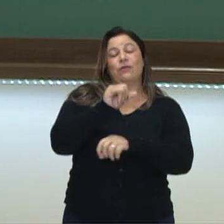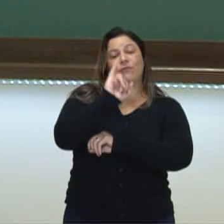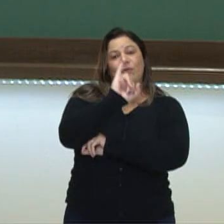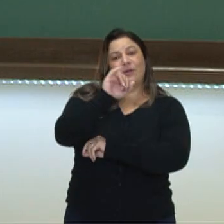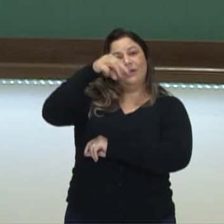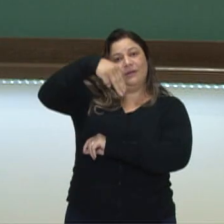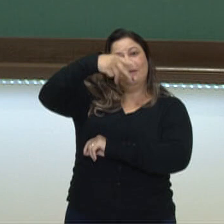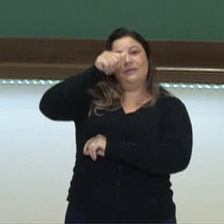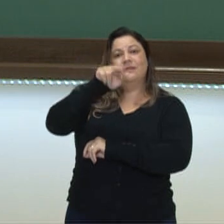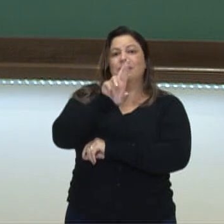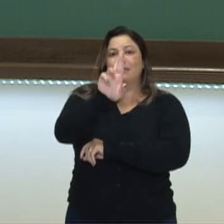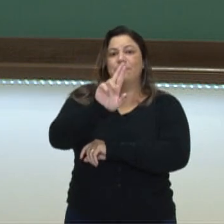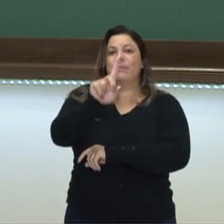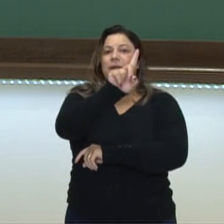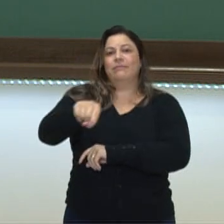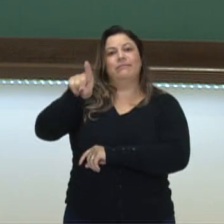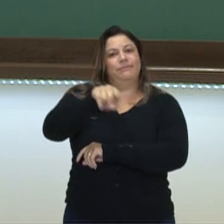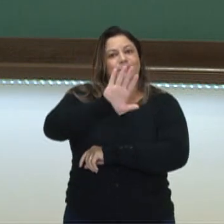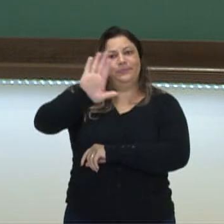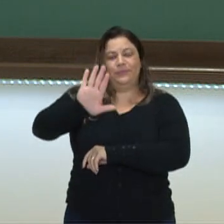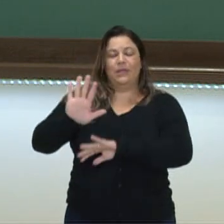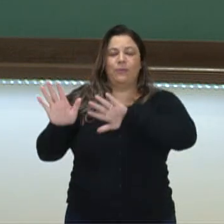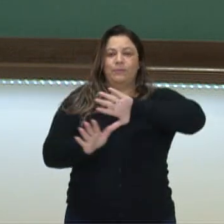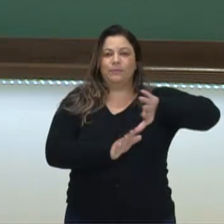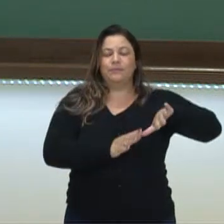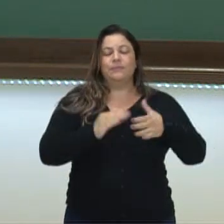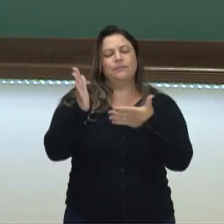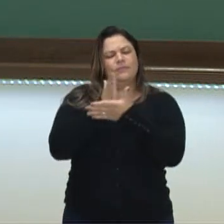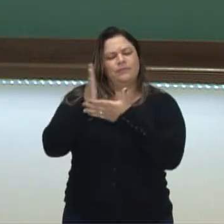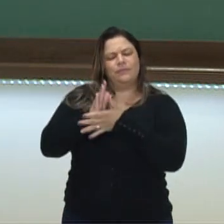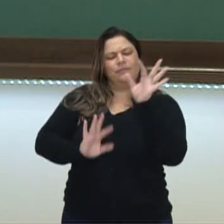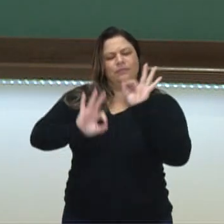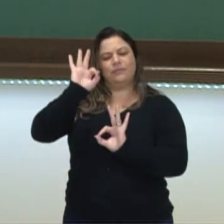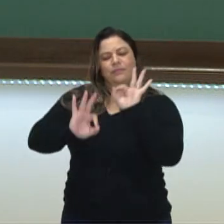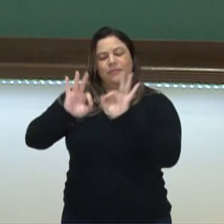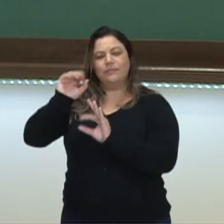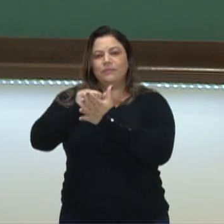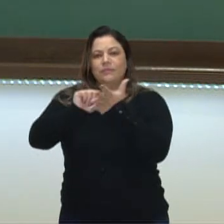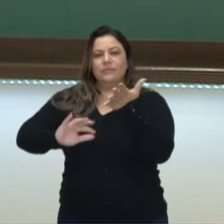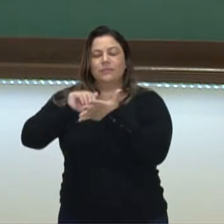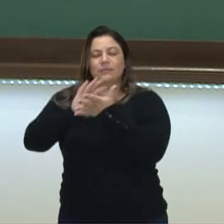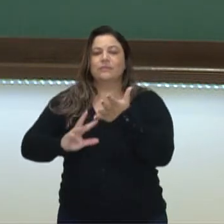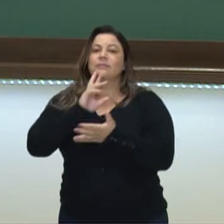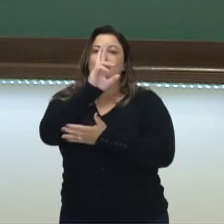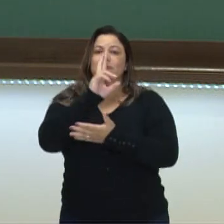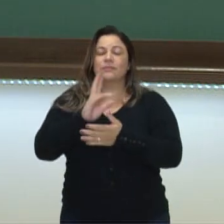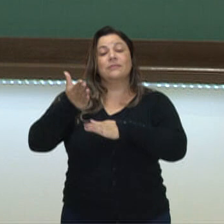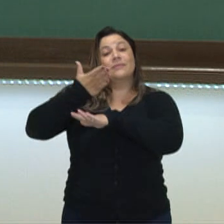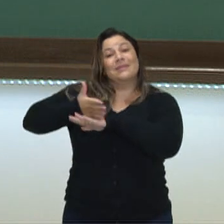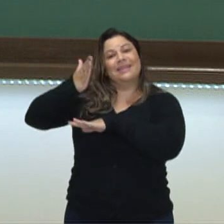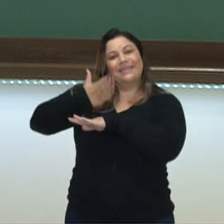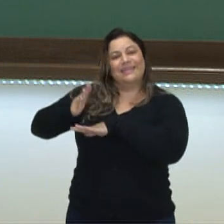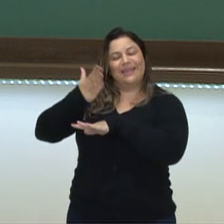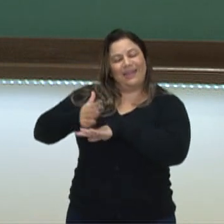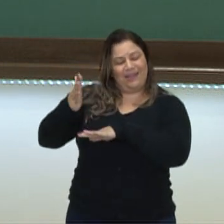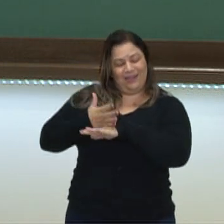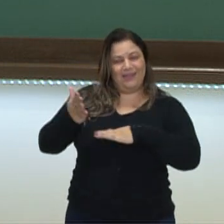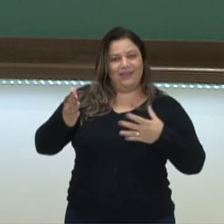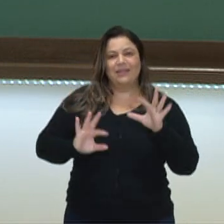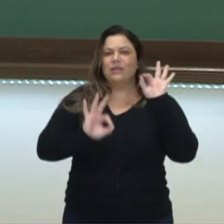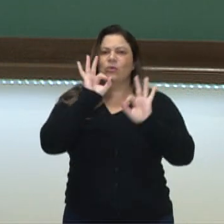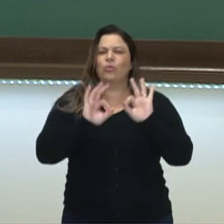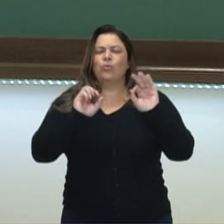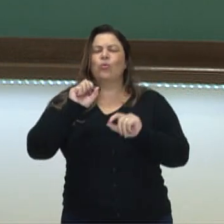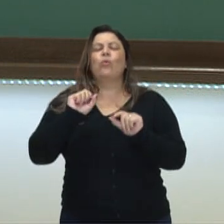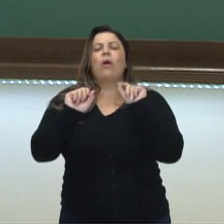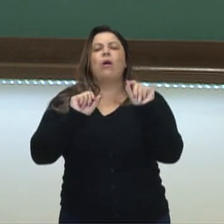perfeito. Certo? Pessoal, mantenha o seu caderno em ordem, faça os seus exercícios, treine contra os números para ver qual número é